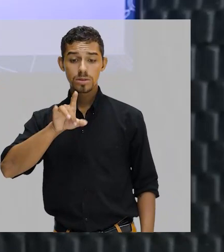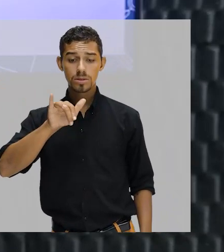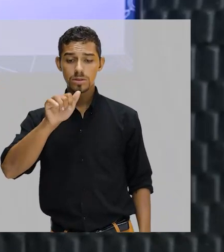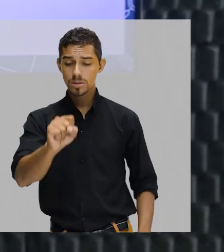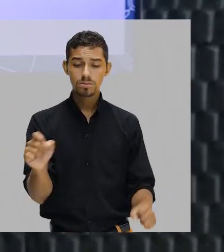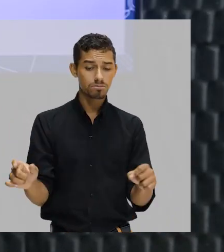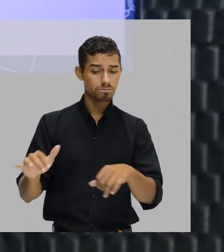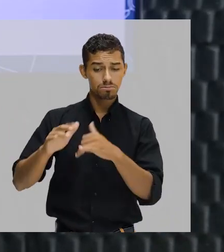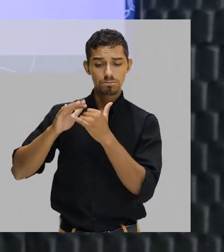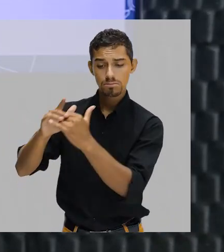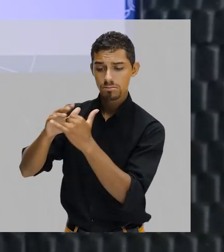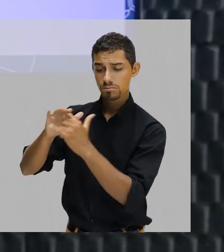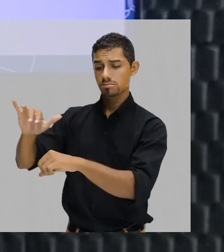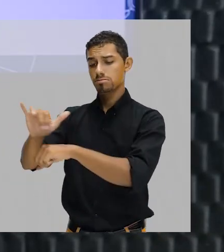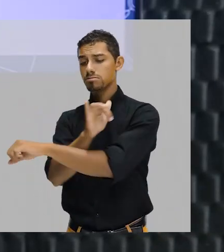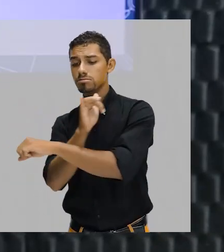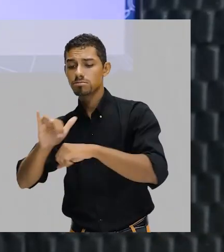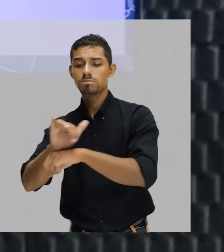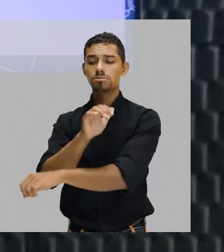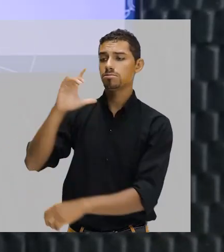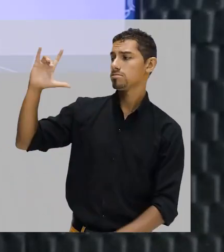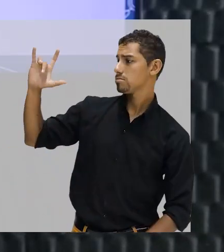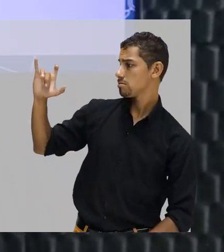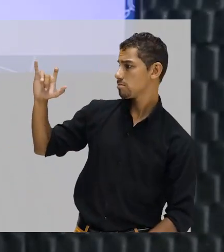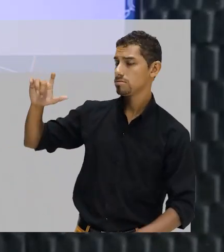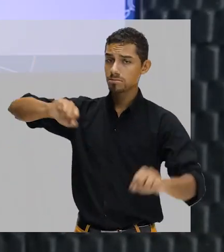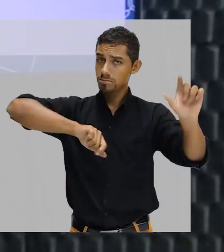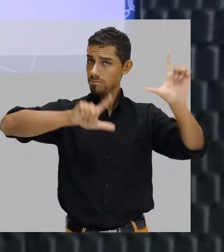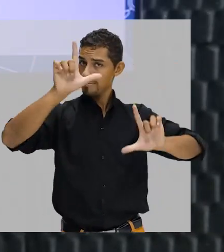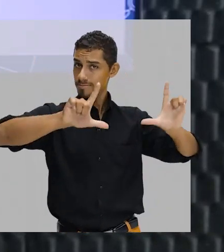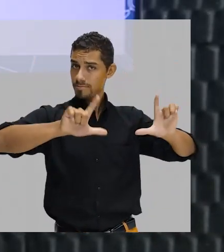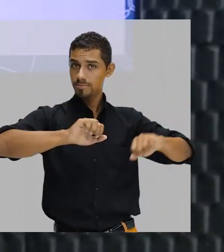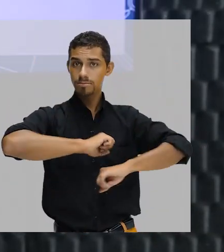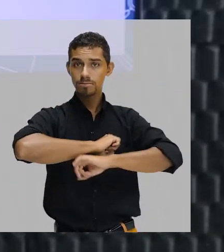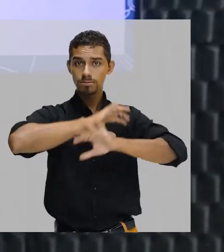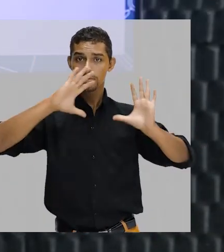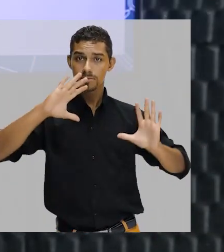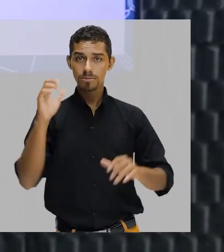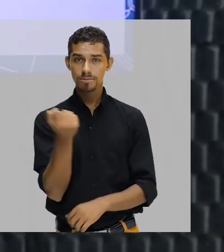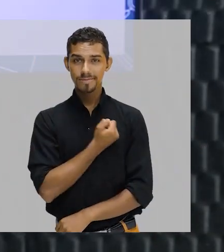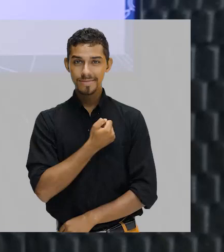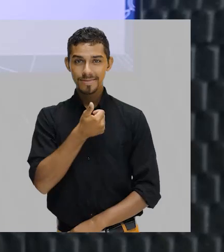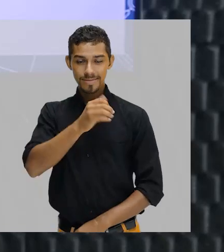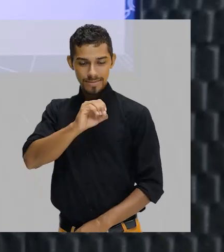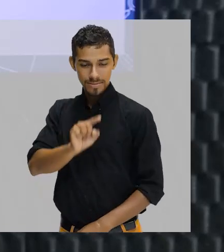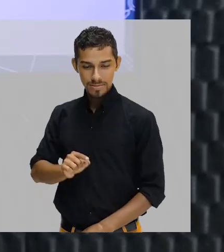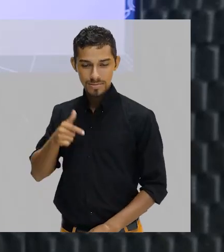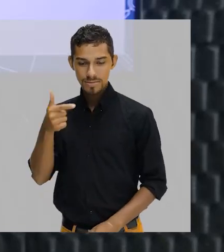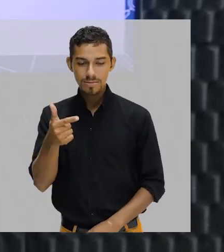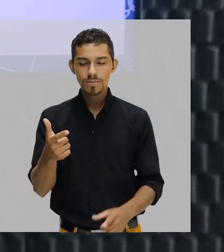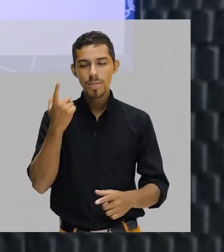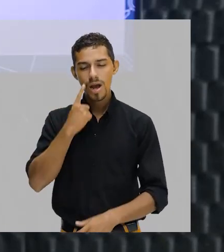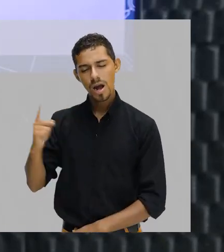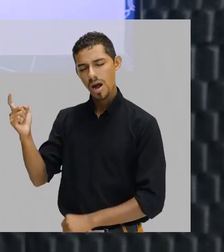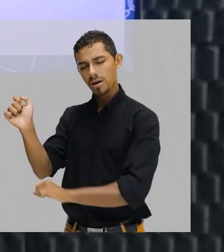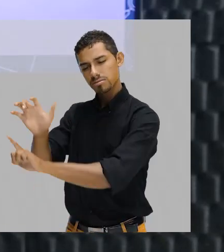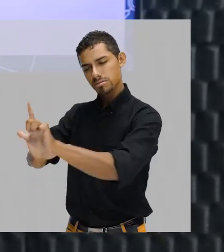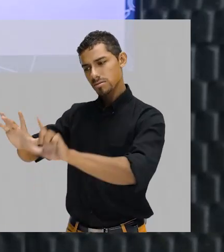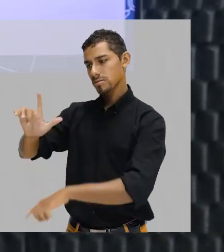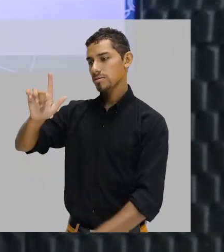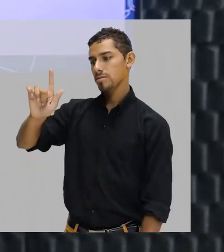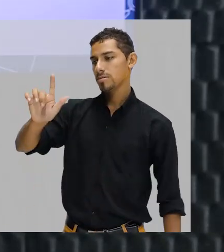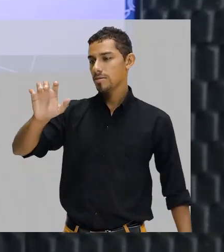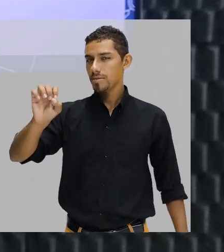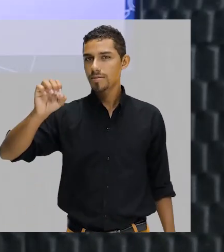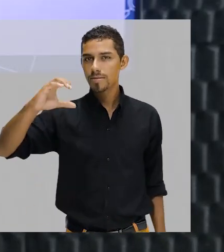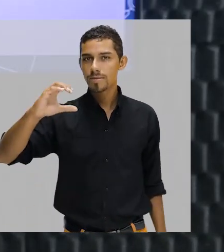no YouTube, no Instagram, na televisão, é claro, e tem os nossos podcasts. Então nos procura lá, plataforma Gonçalves